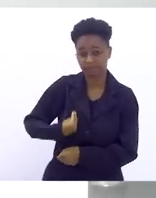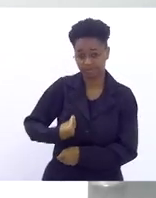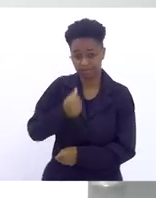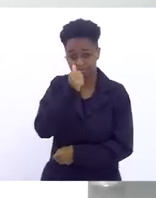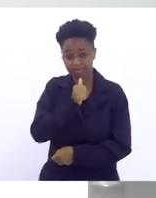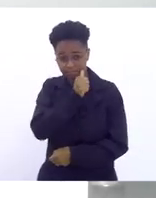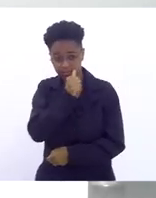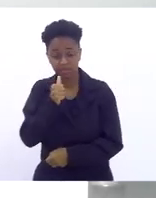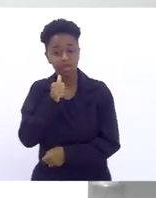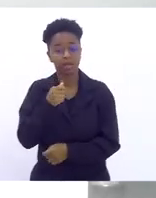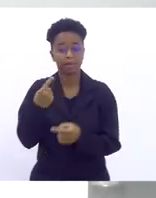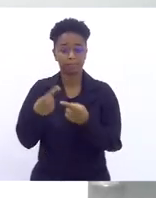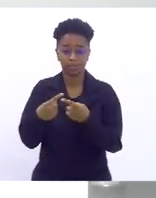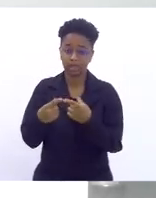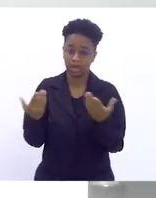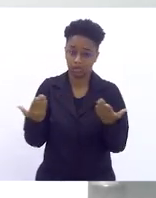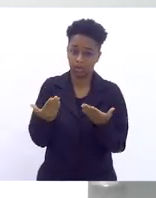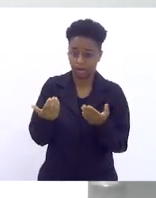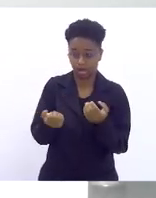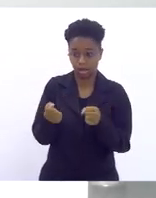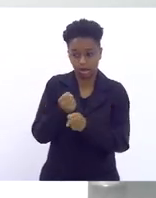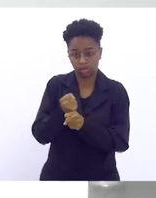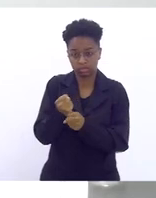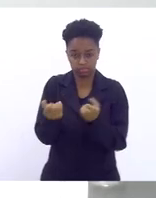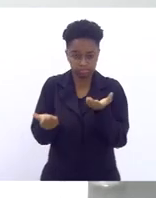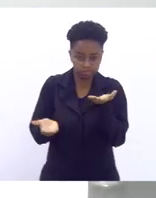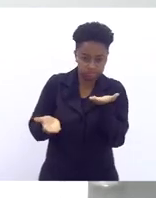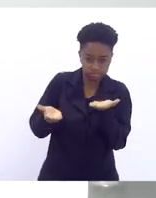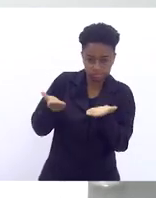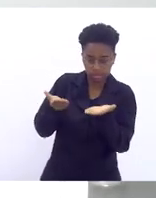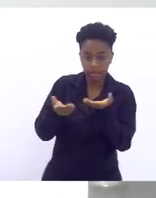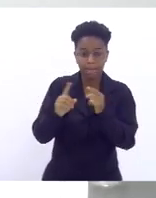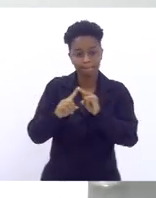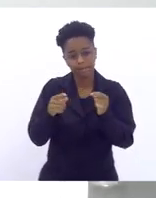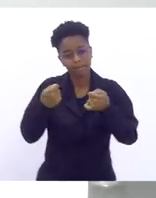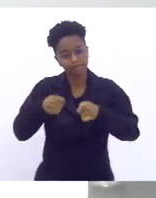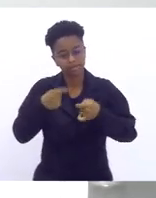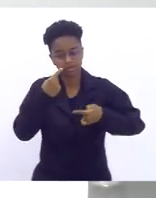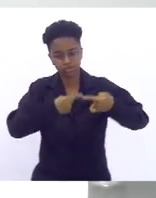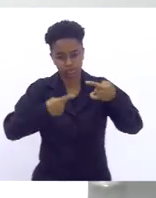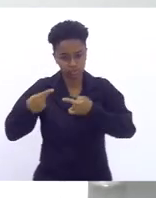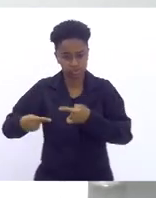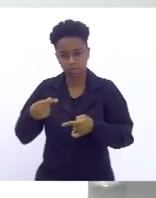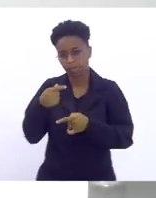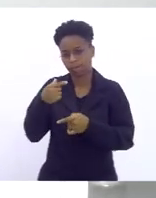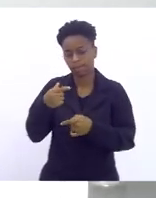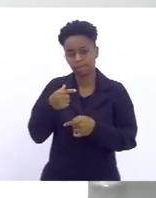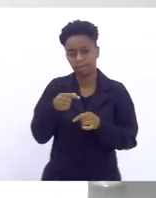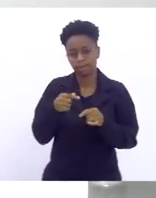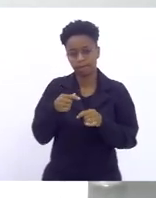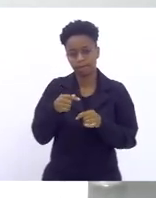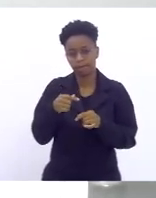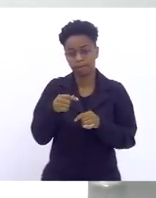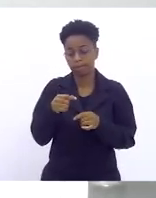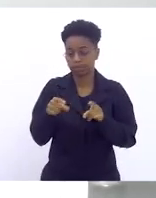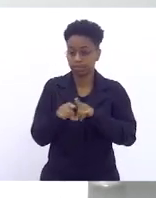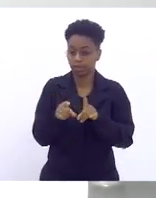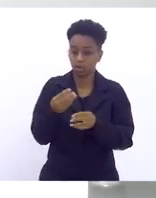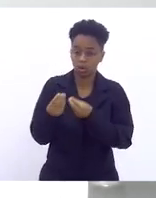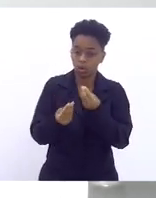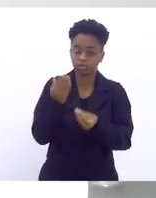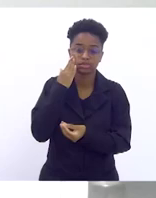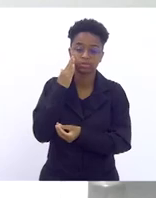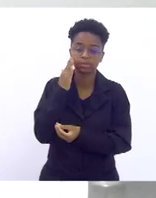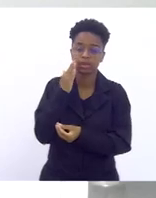tempestade esse ano equilibrado e vai depender de muita discussão política também para ver como que nós vamos equilibrar 2024